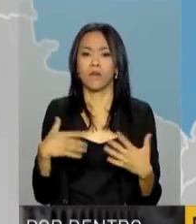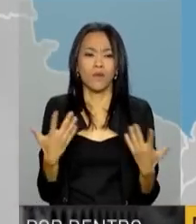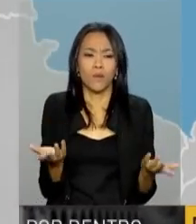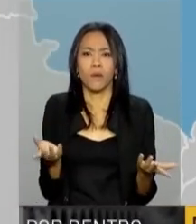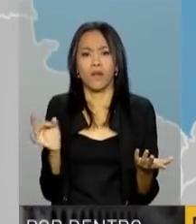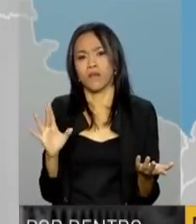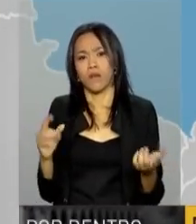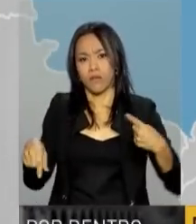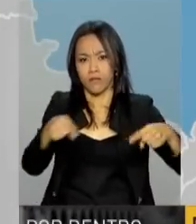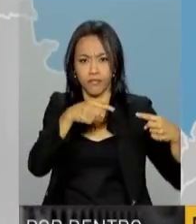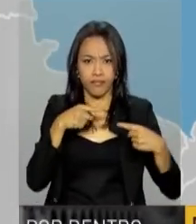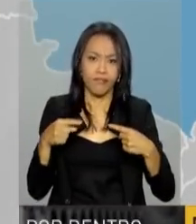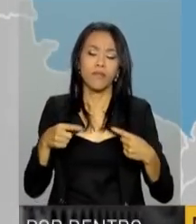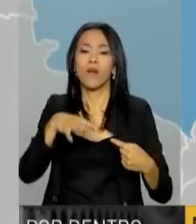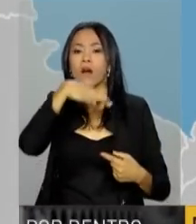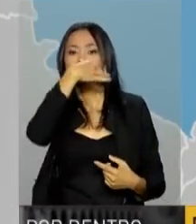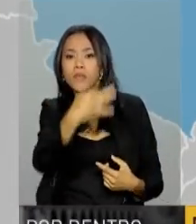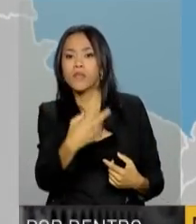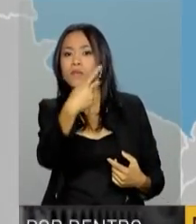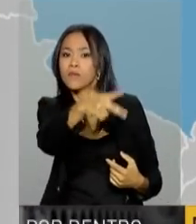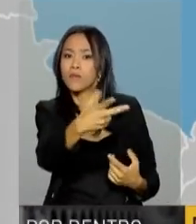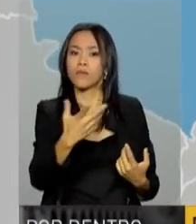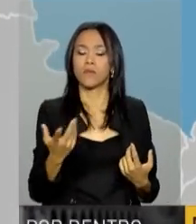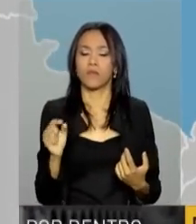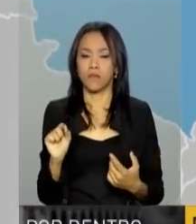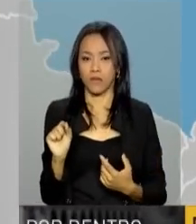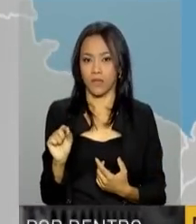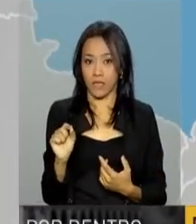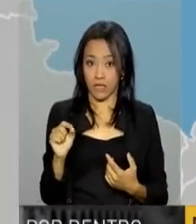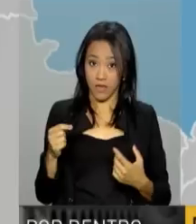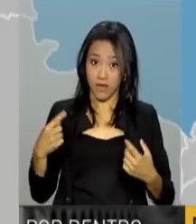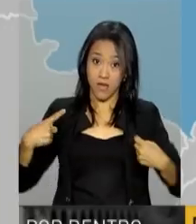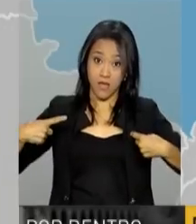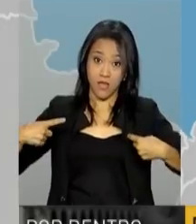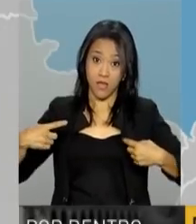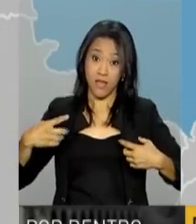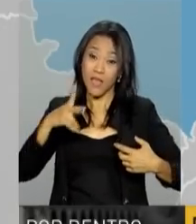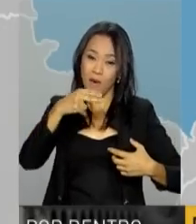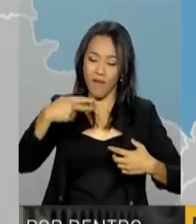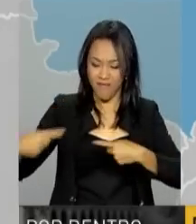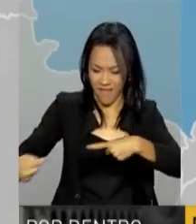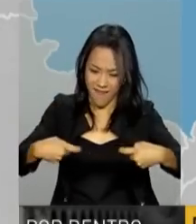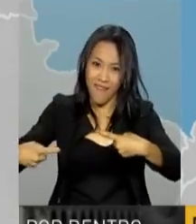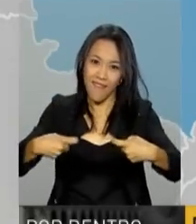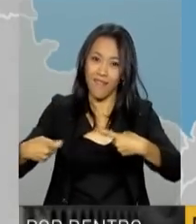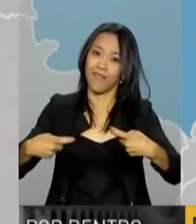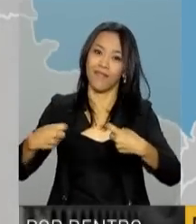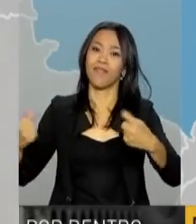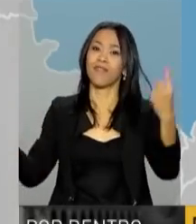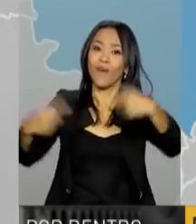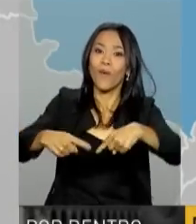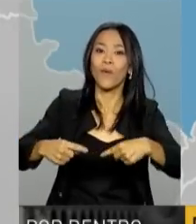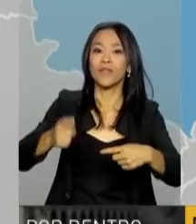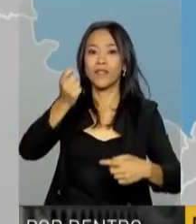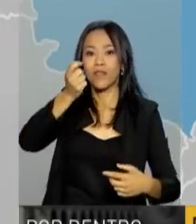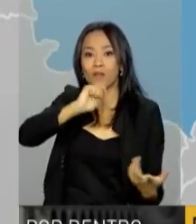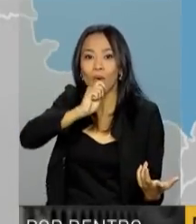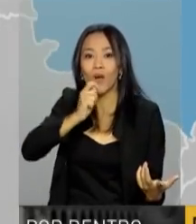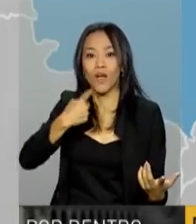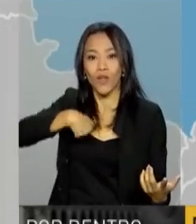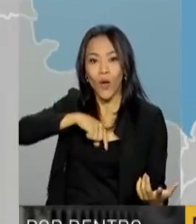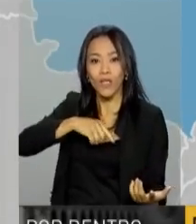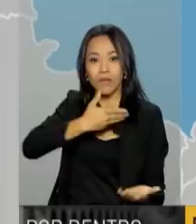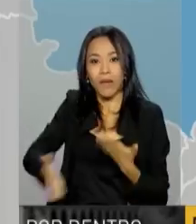debate mais prata a posição do senhor sobre esse discurso de que na guerra contra as drogas a gente tá perdendo né